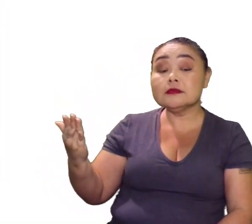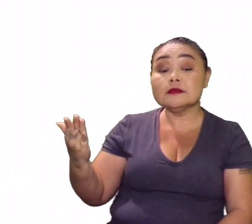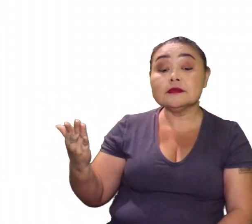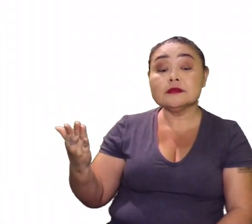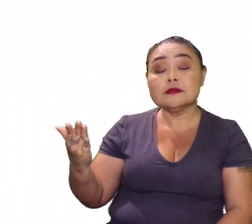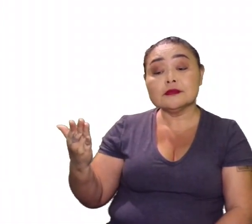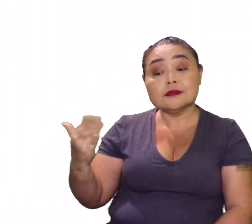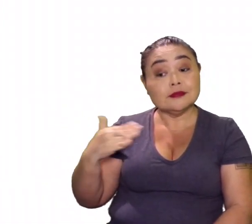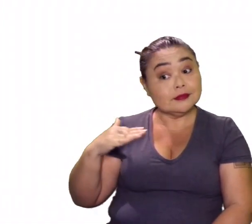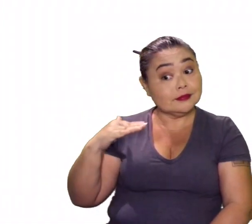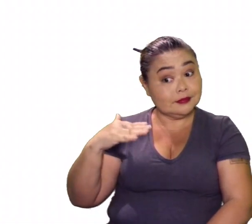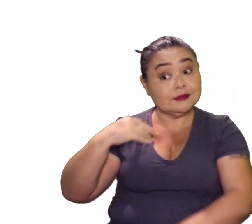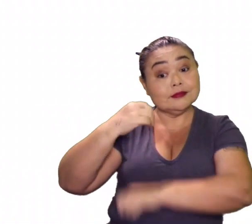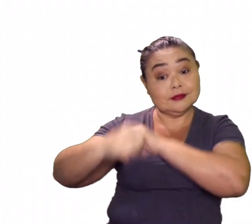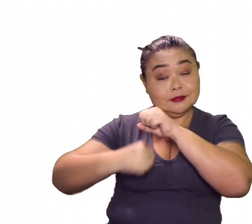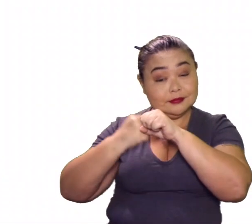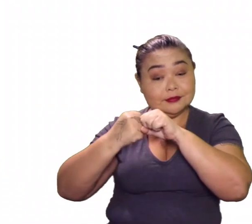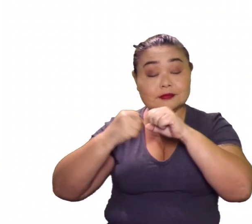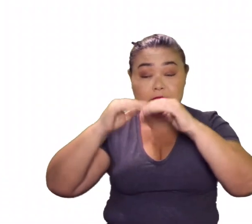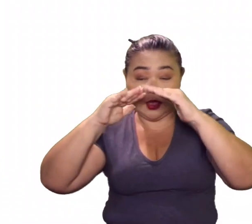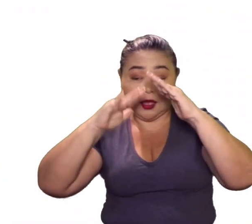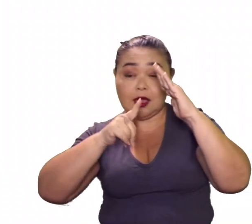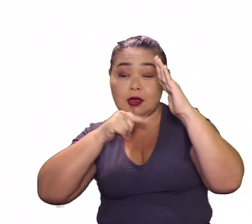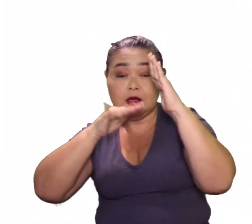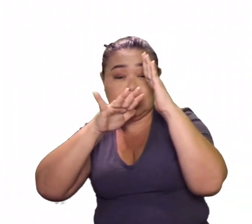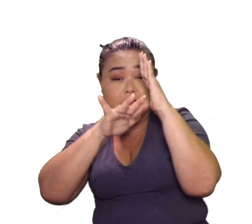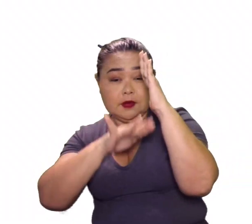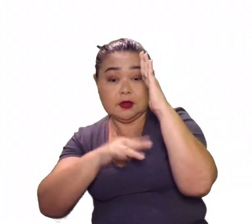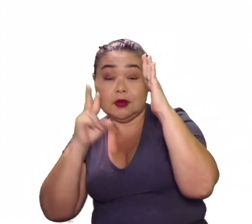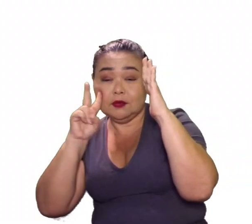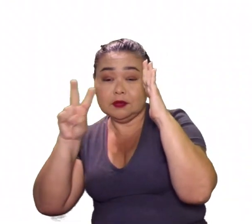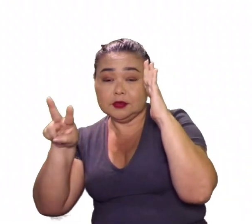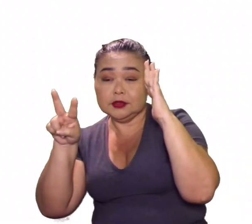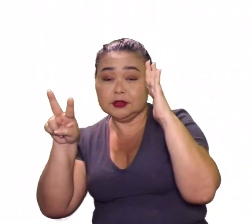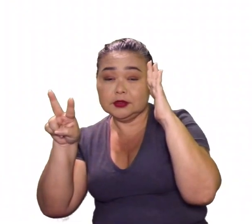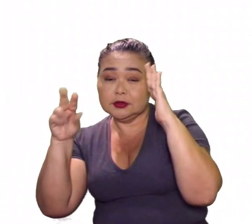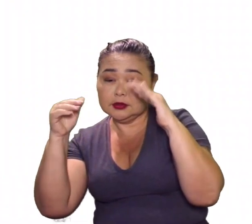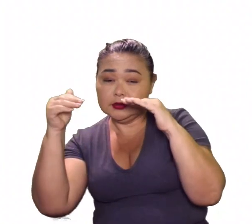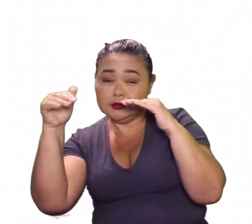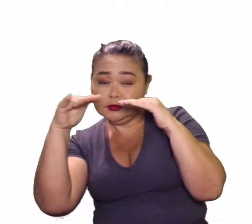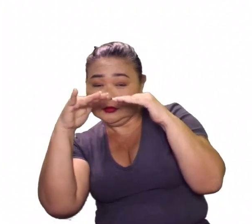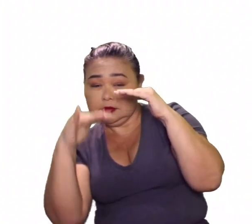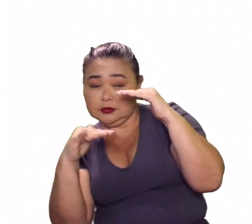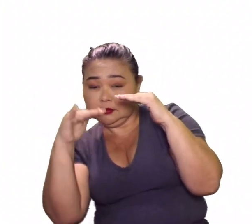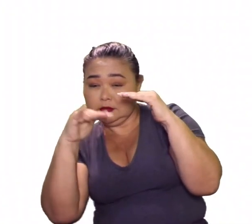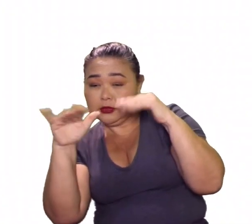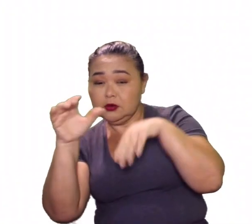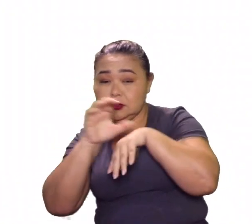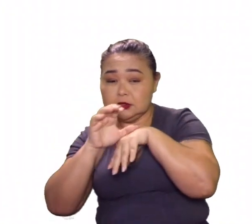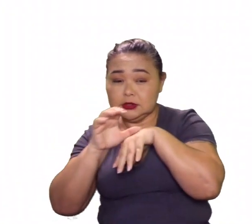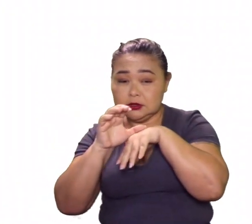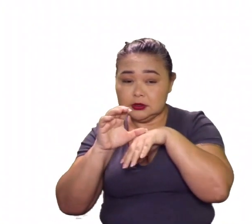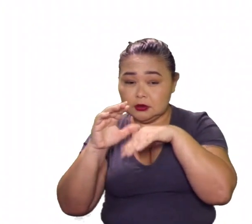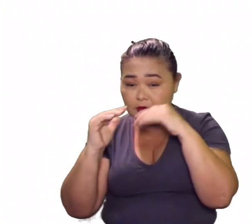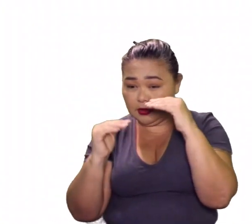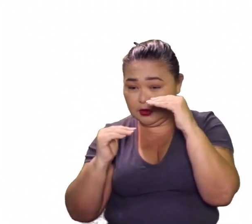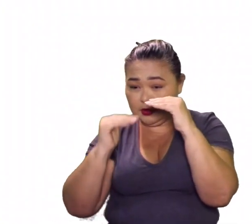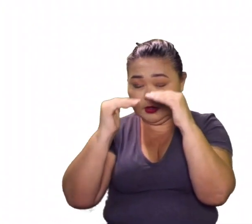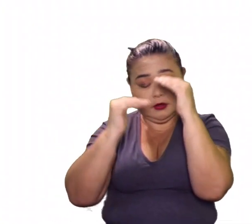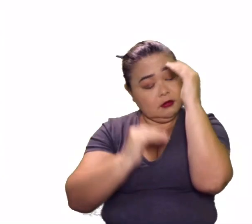numa parte do ano que está seca. Ó. Ali atrás, está mostrando ali ó, que aquela parte está meio cinza. Ó. Então, ela vai até ali.